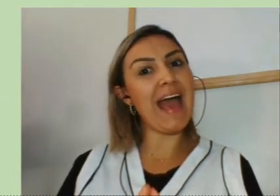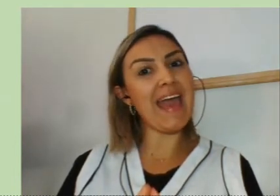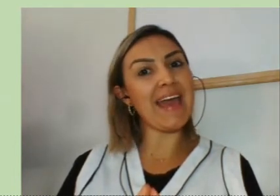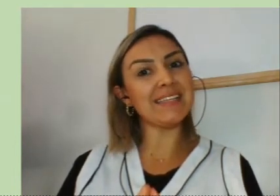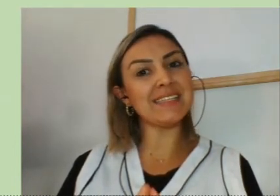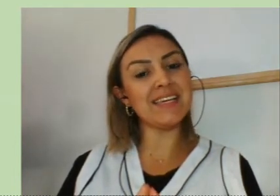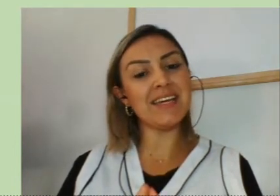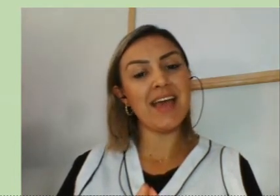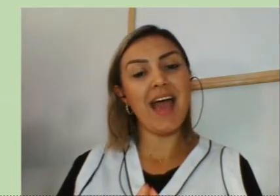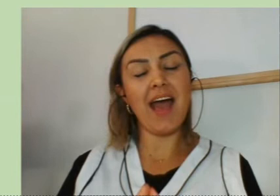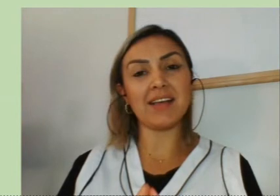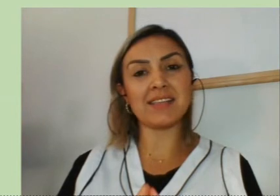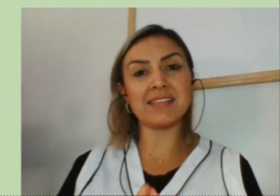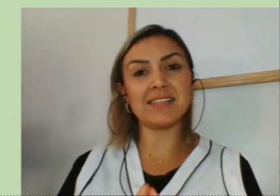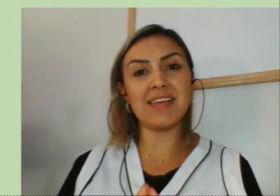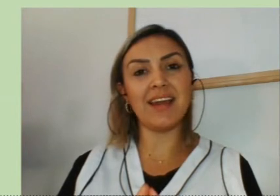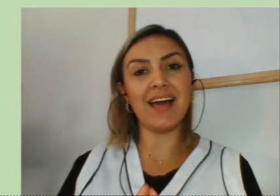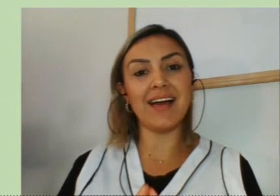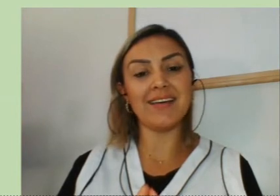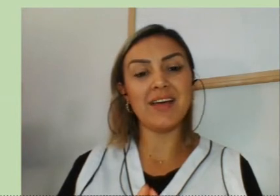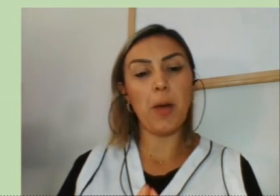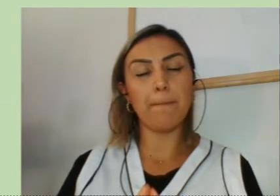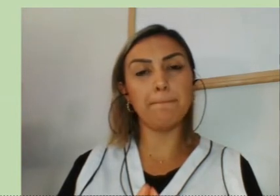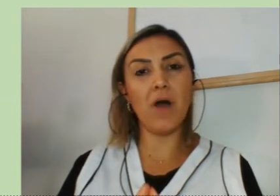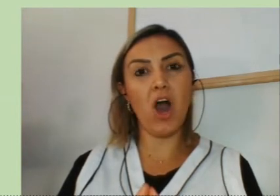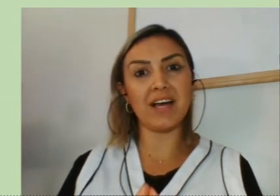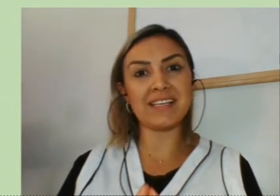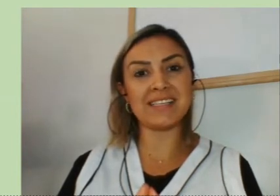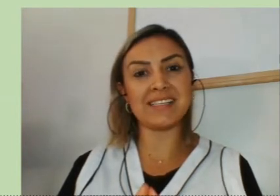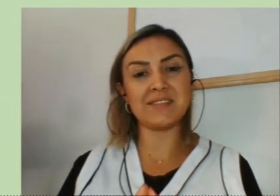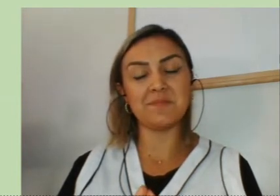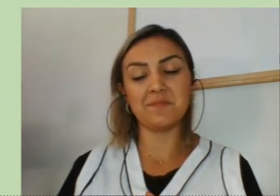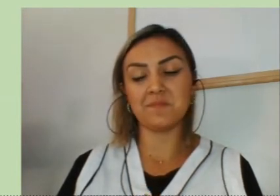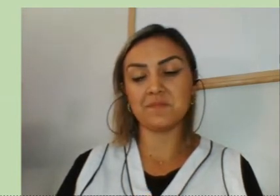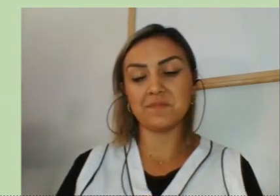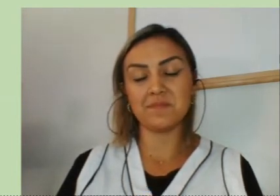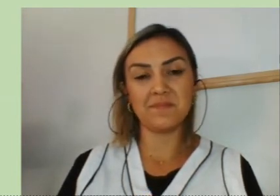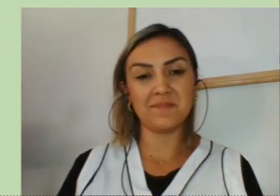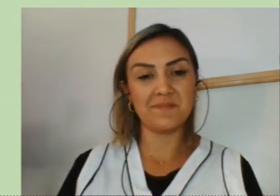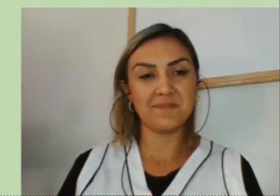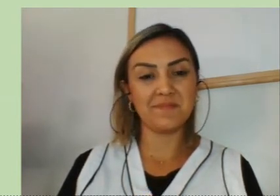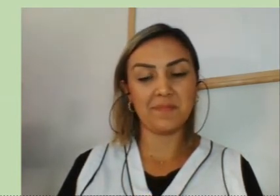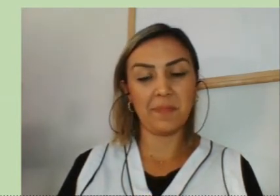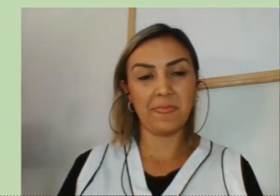de KS, axila, box.